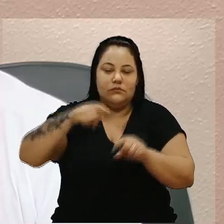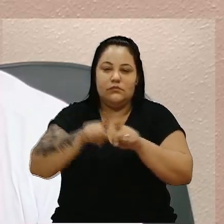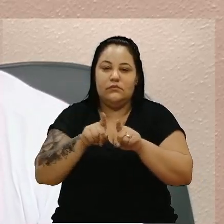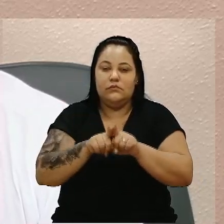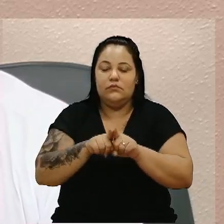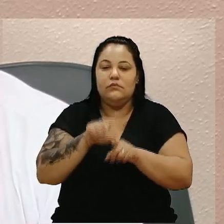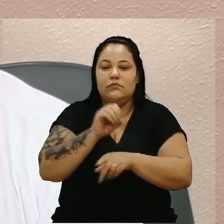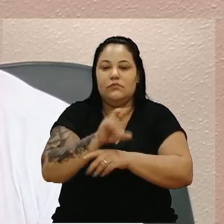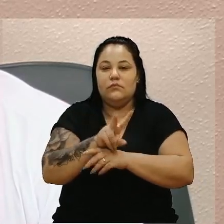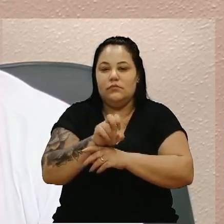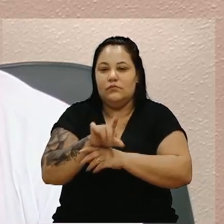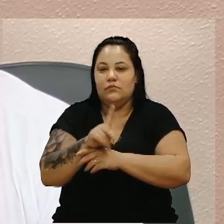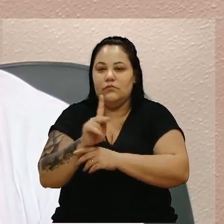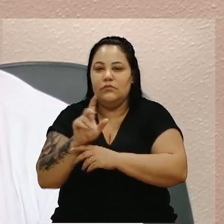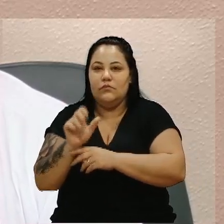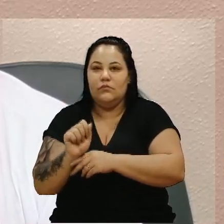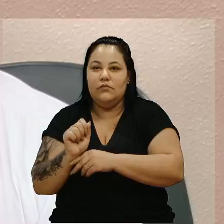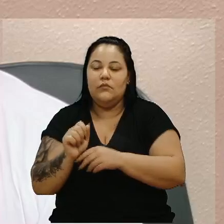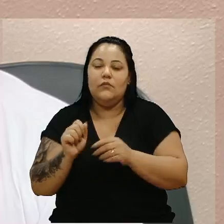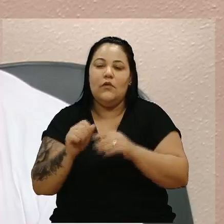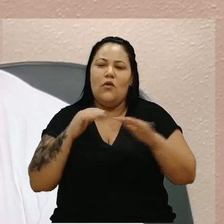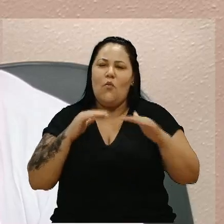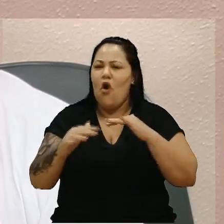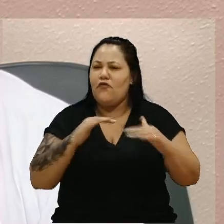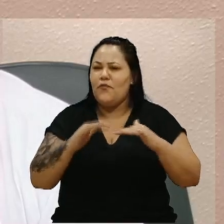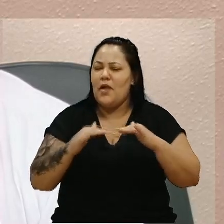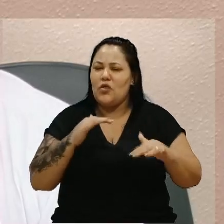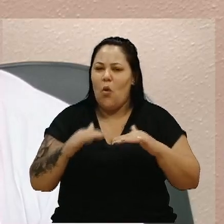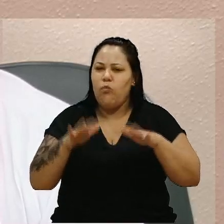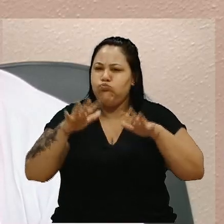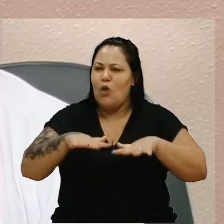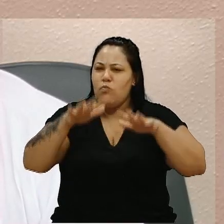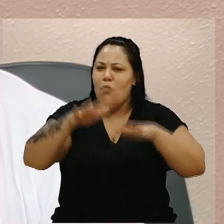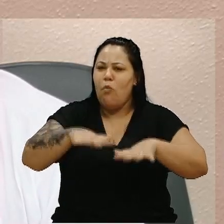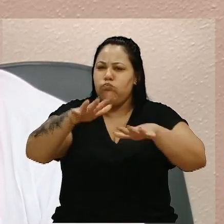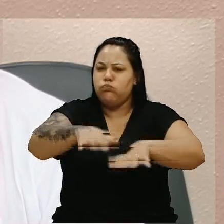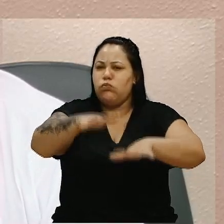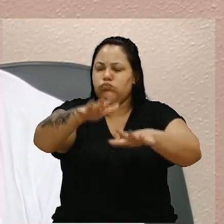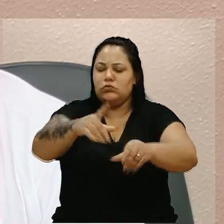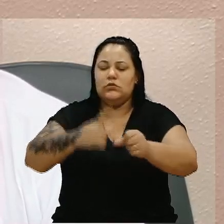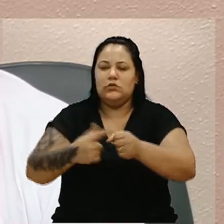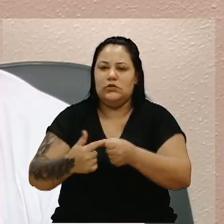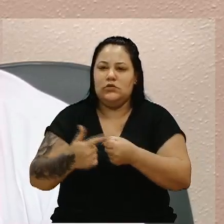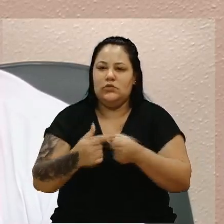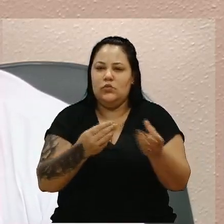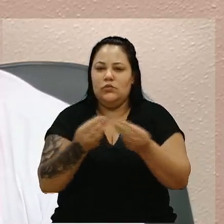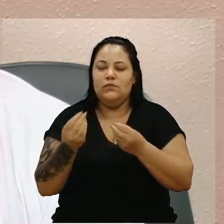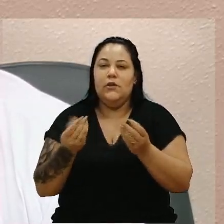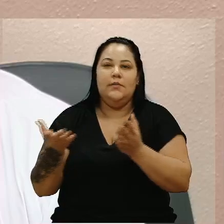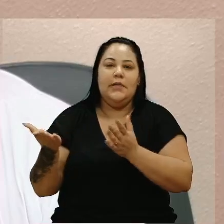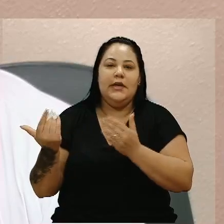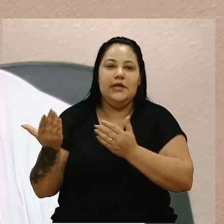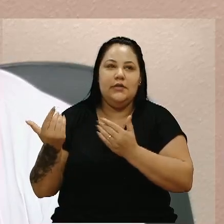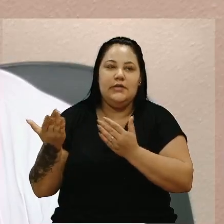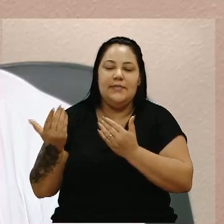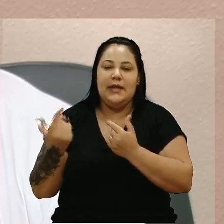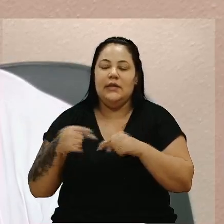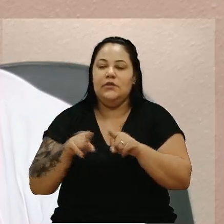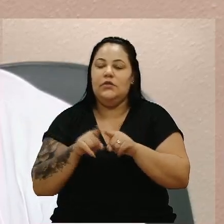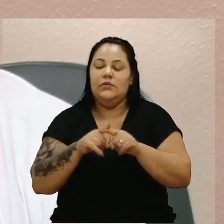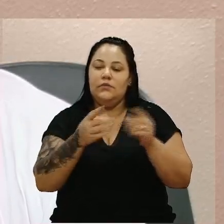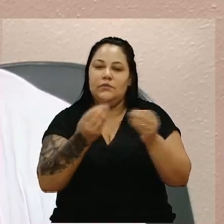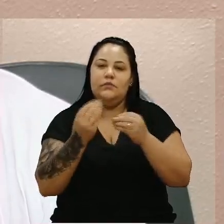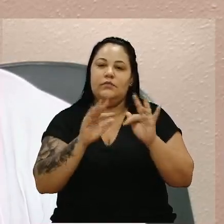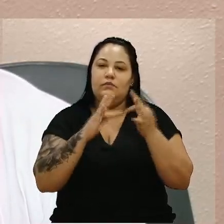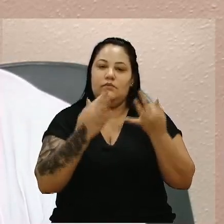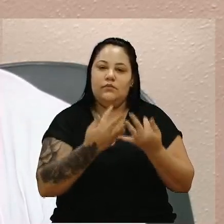Ovelha. O carnaval mexeu com a cidade, há muito tempo não se via muitos jovens, muitas famílias envolvidas e